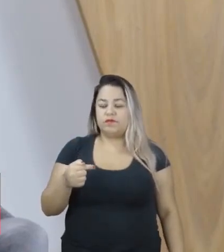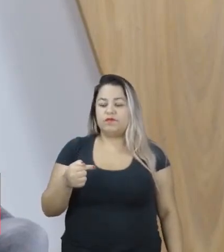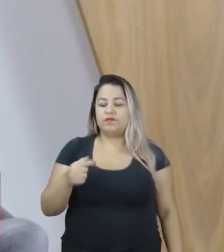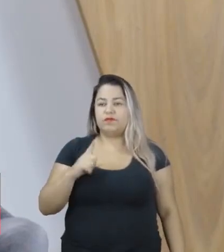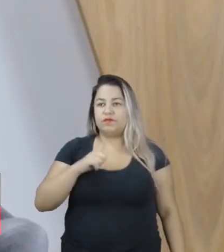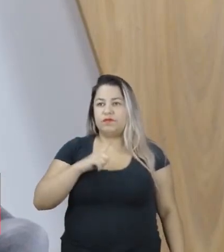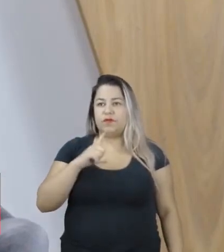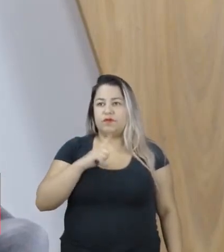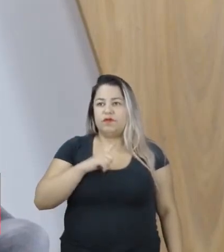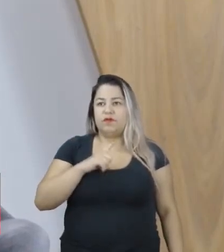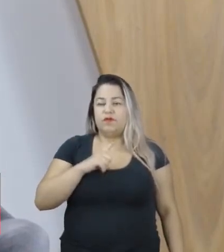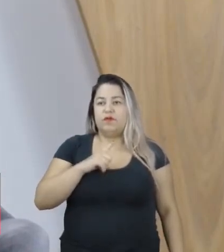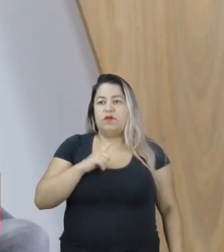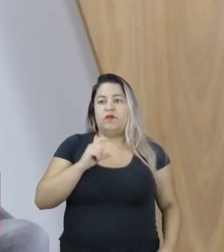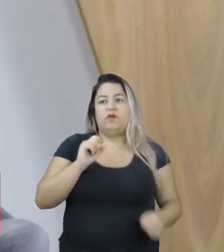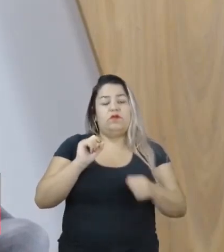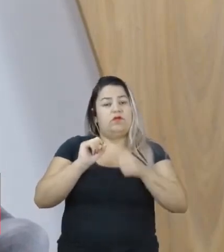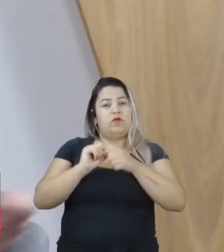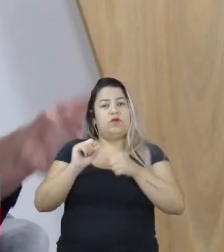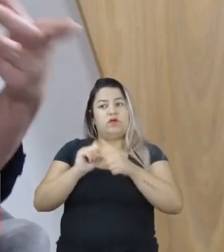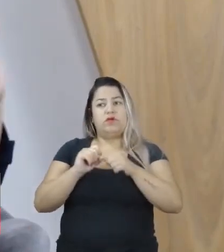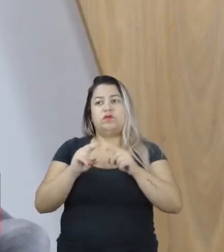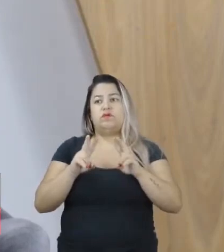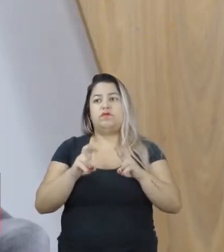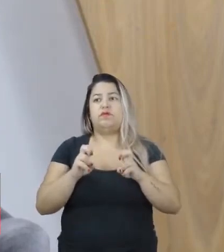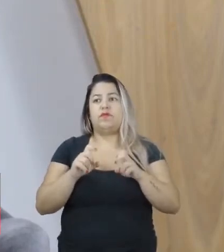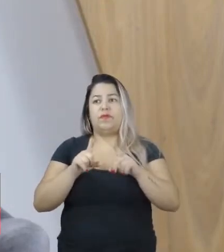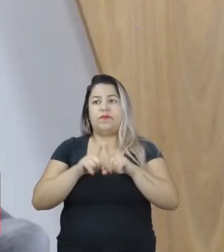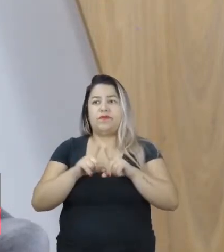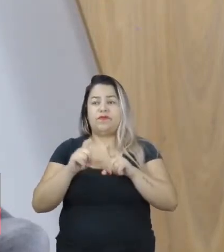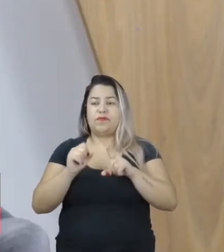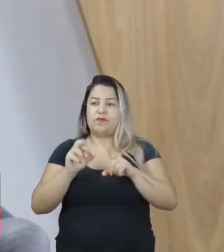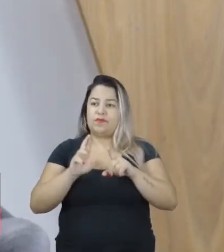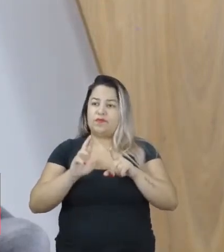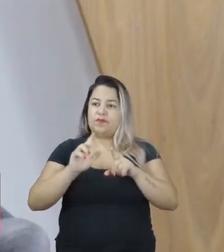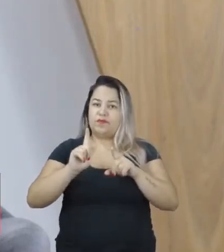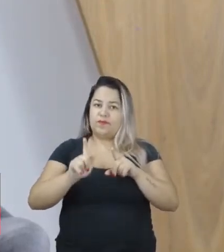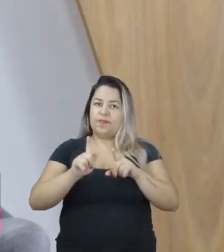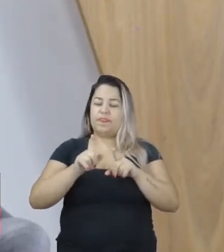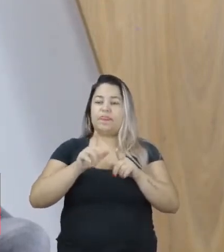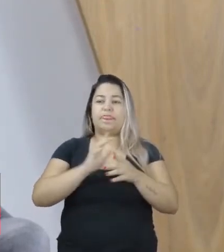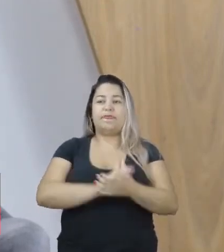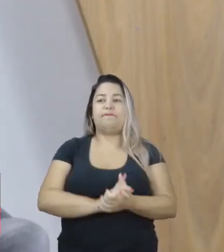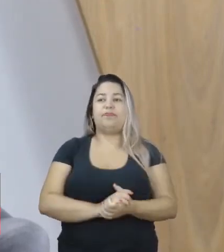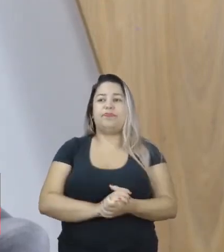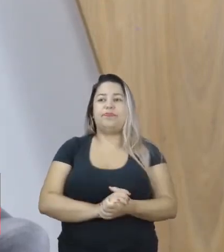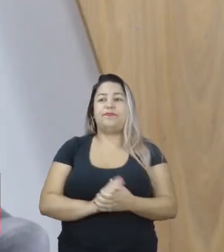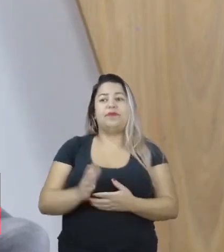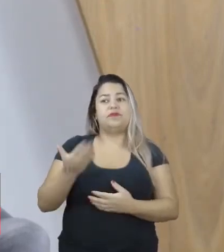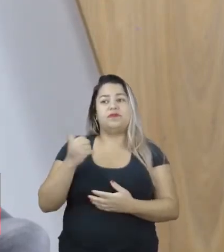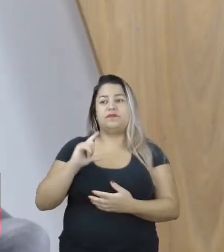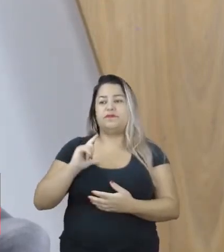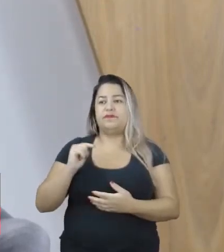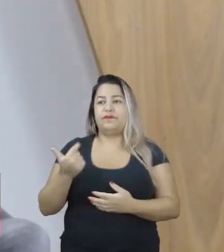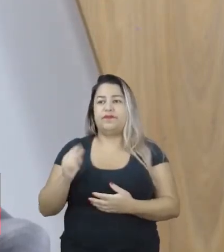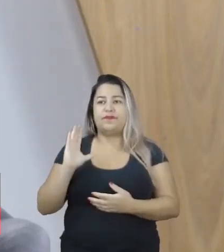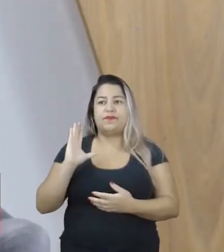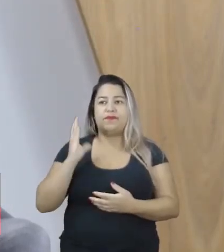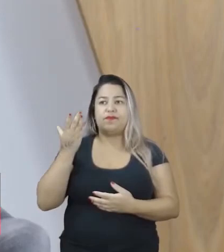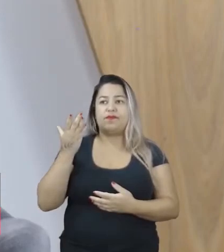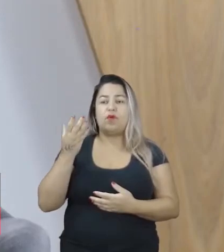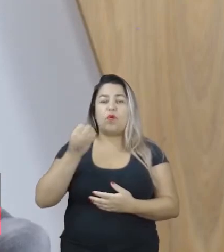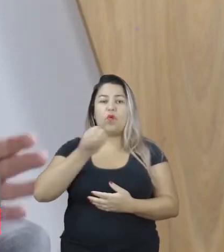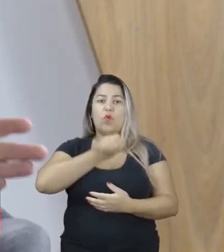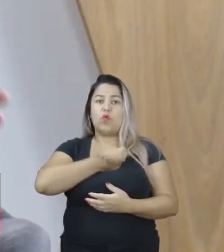até hoje. Num dia que eu fui despachar com ele sobre o assunto, ele, não, pega a minha carteira. Estava lá a carteira dele. Naquela época ainda não tinha se definido qual seria o